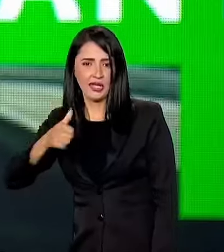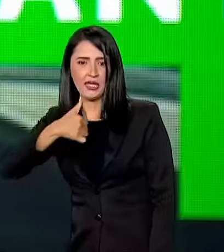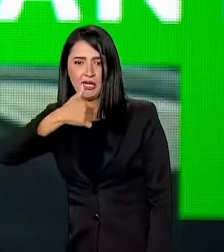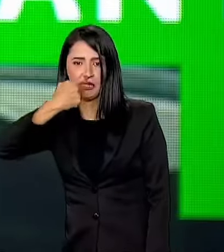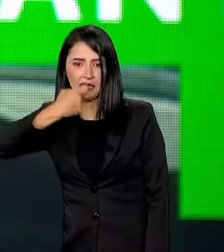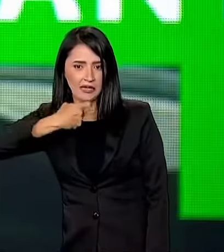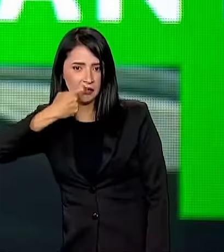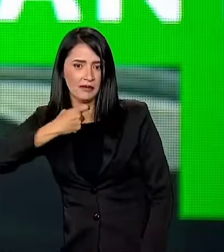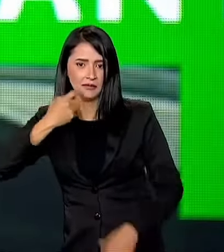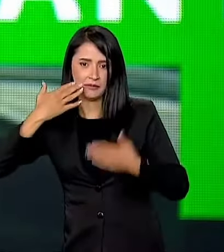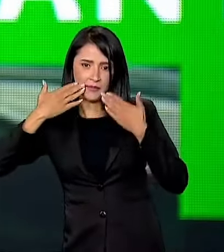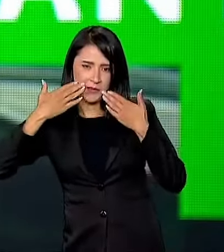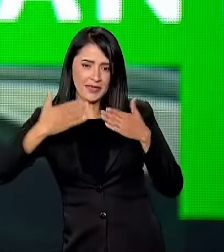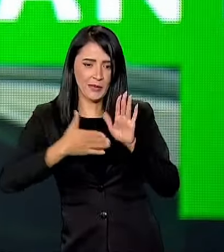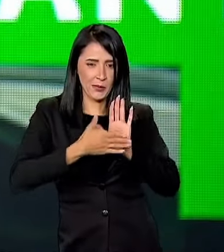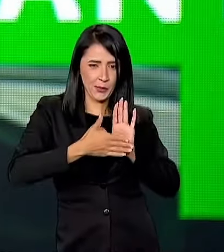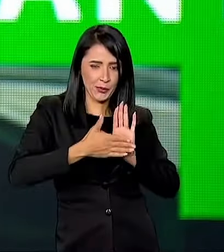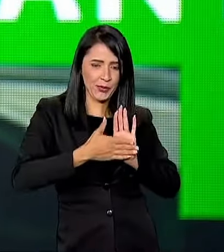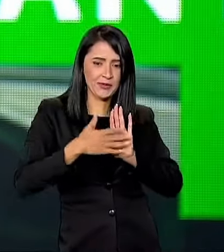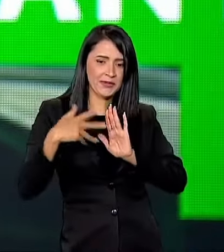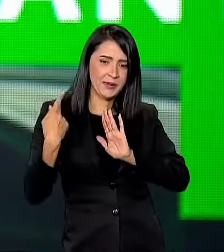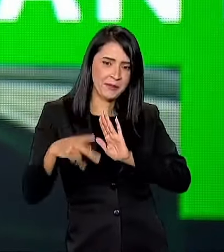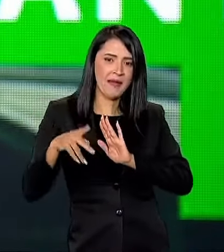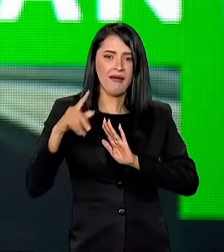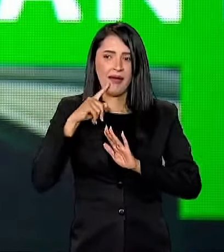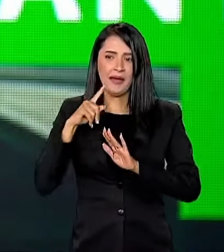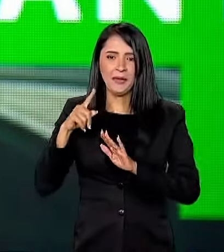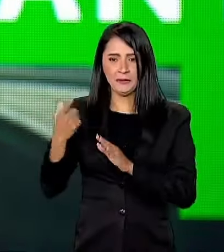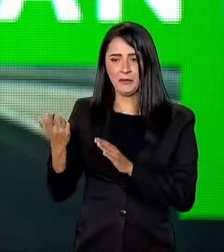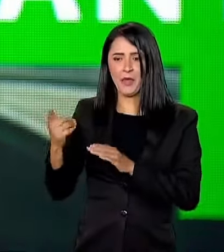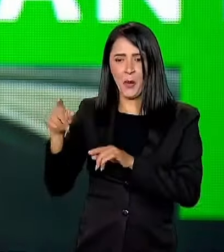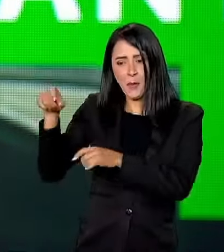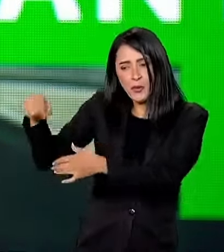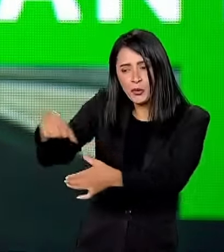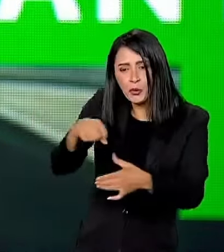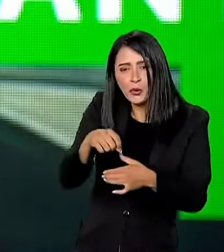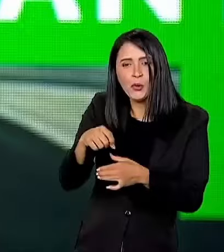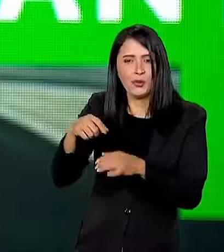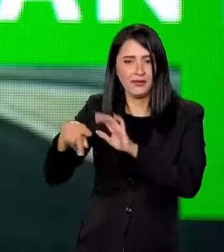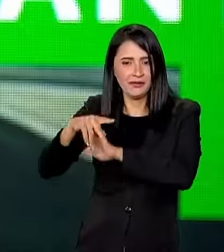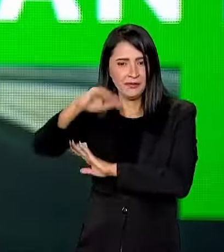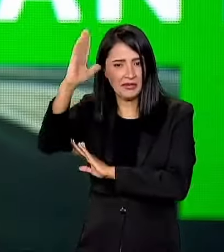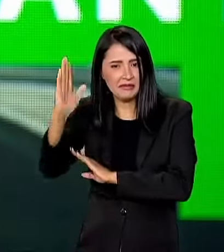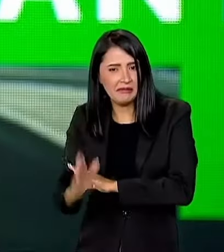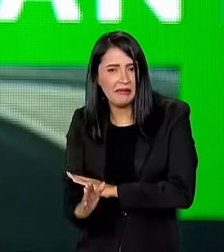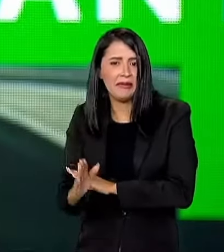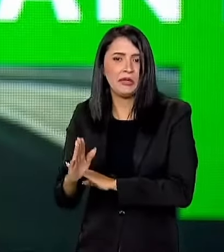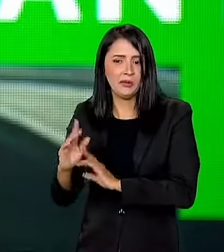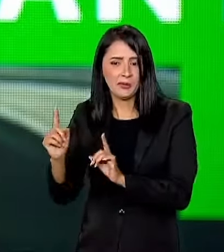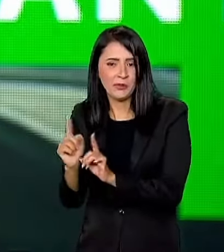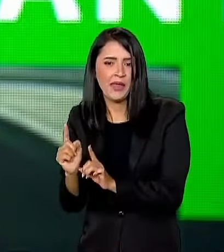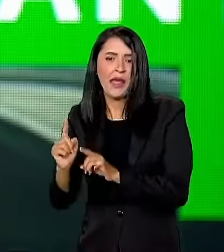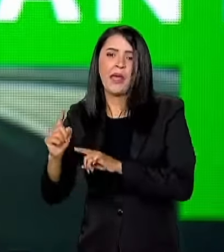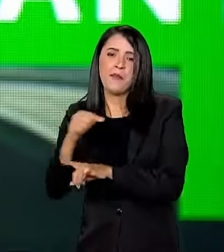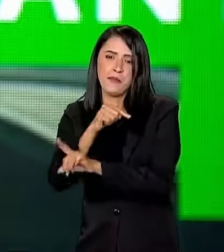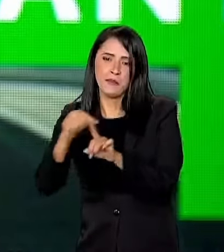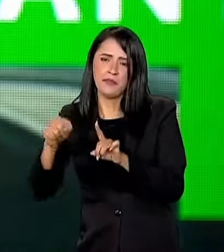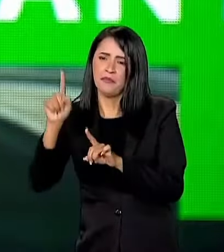na apresentação da proposta para os pequenos e médios produtores brasileiros foi de